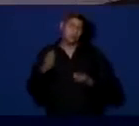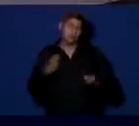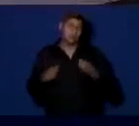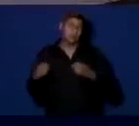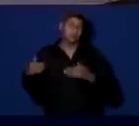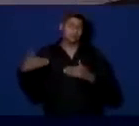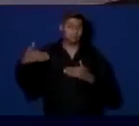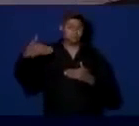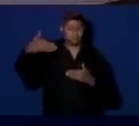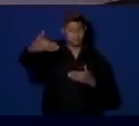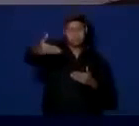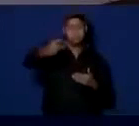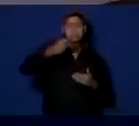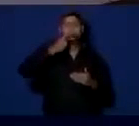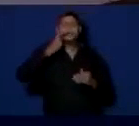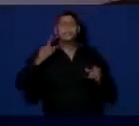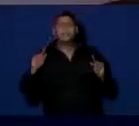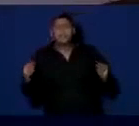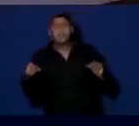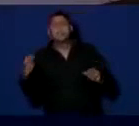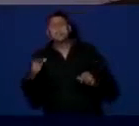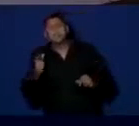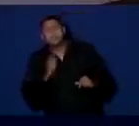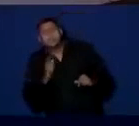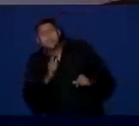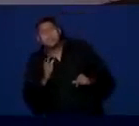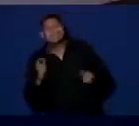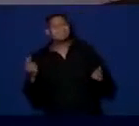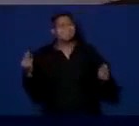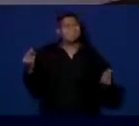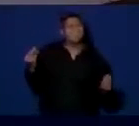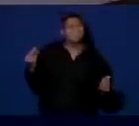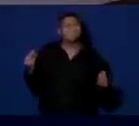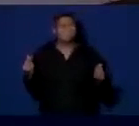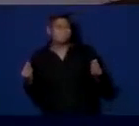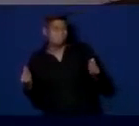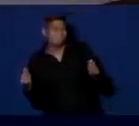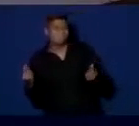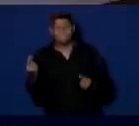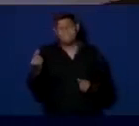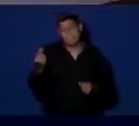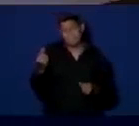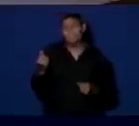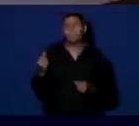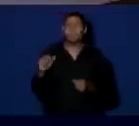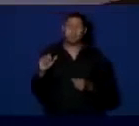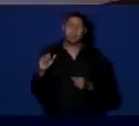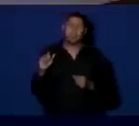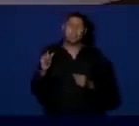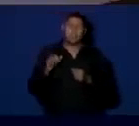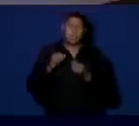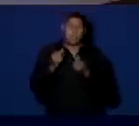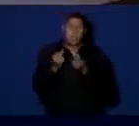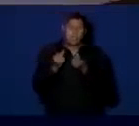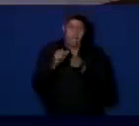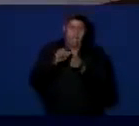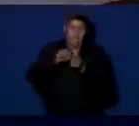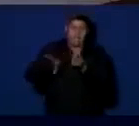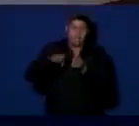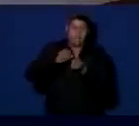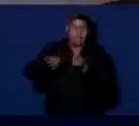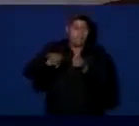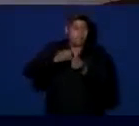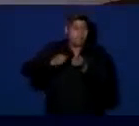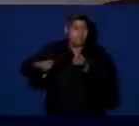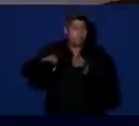para frente, né? Então, eu diria assim, a gente tem esse dilema de precificação de ativos brasileiros, a bolsa e o câmbio indo para um